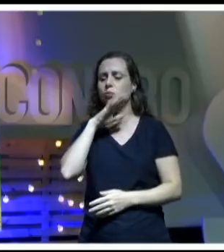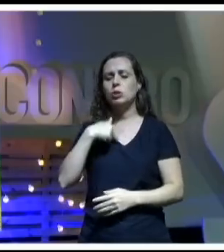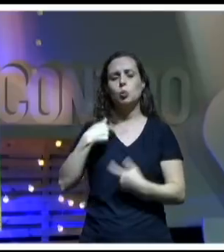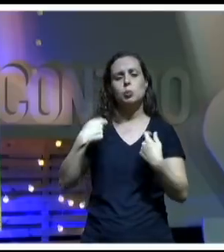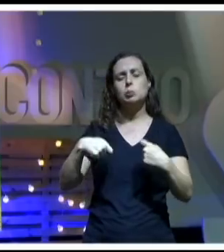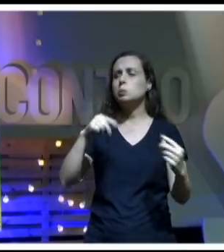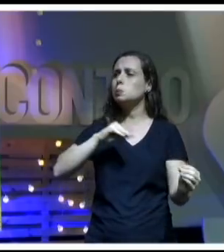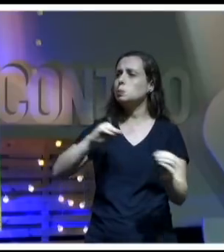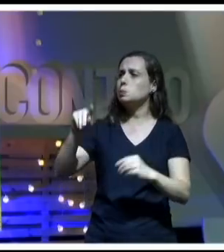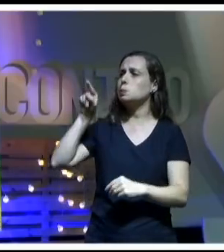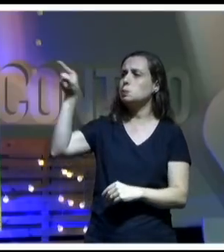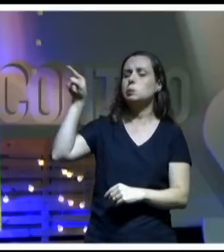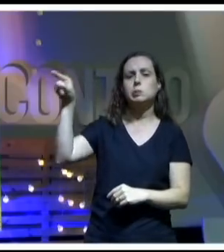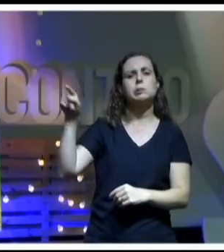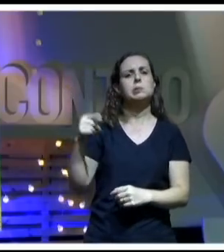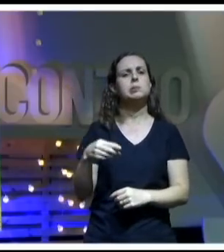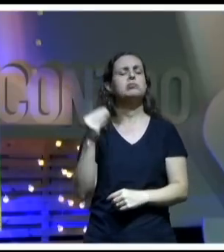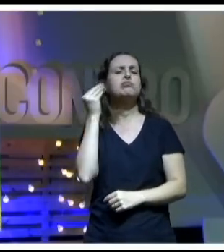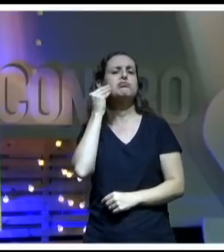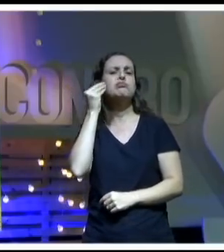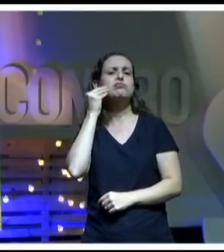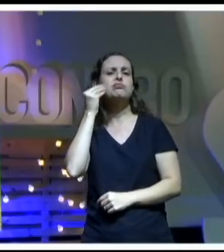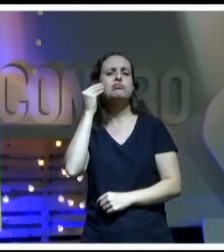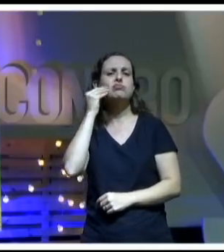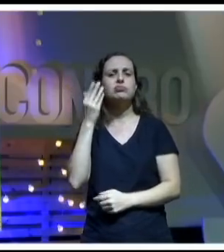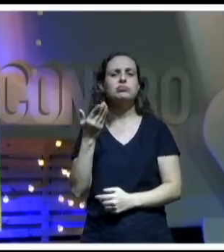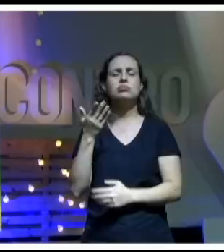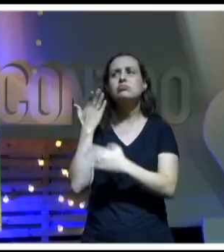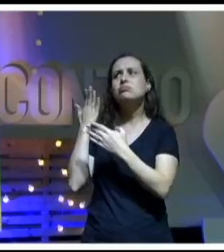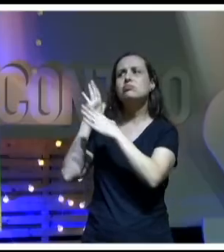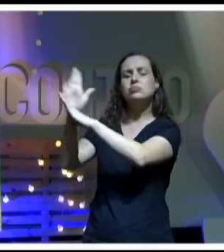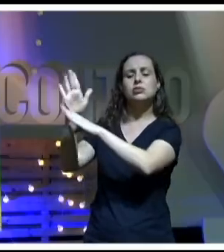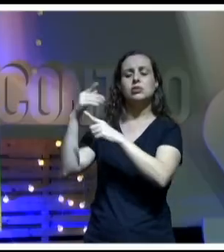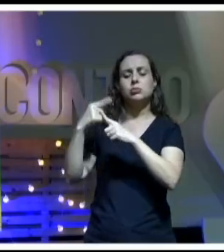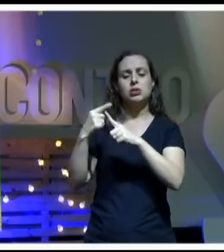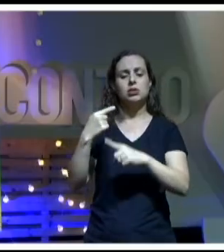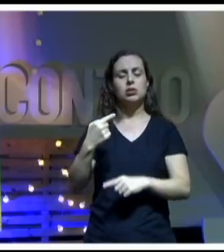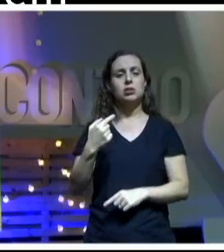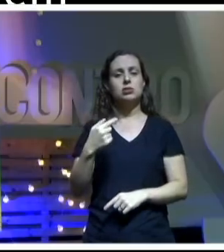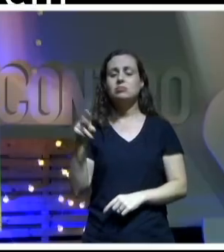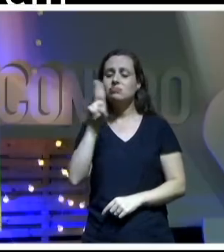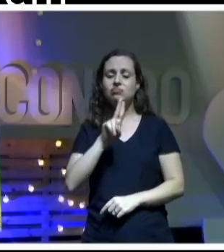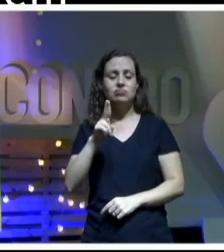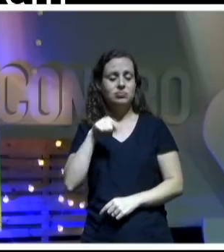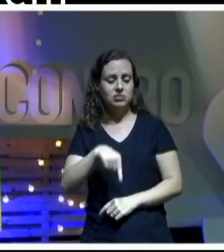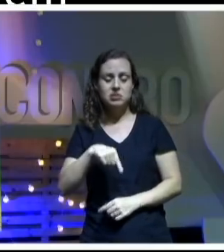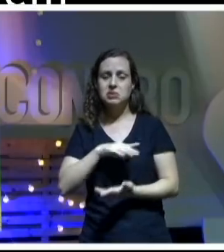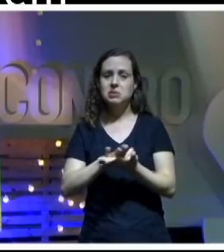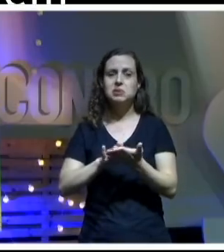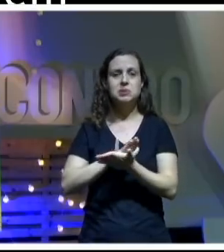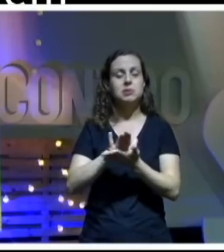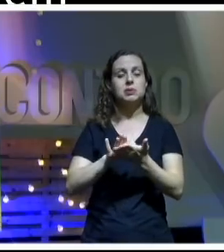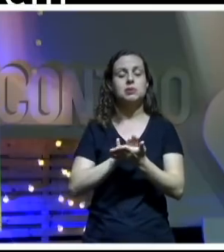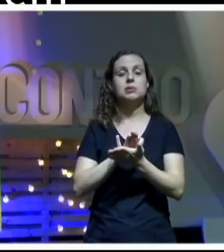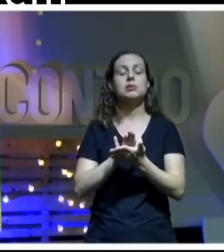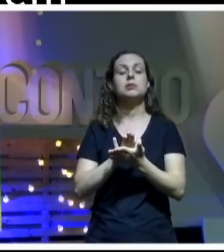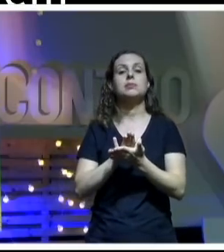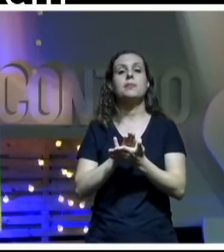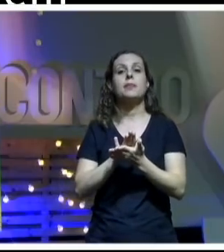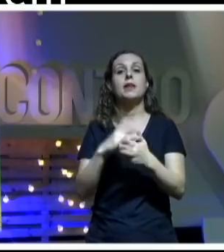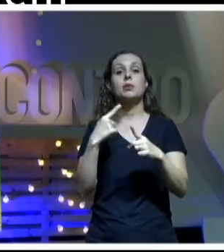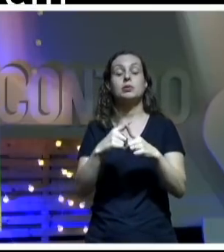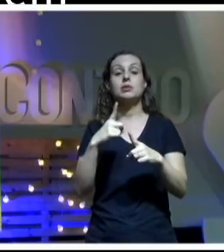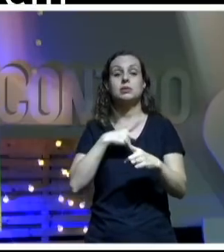maior de mais oportunidades para multiplicar a sua eficiência palavras dele ele havia absorvido um